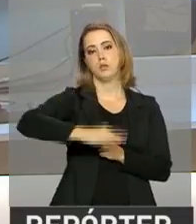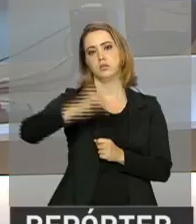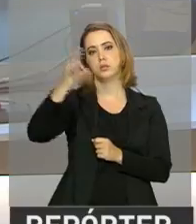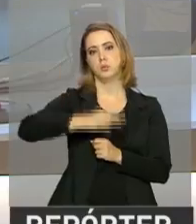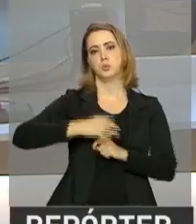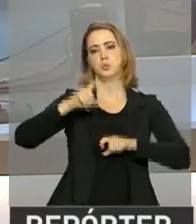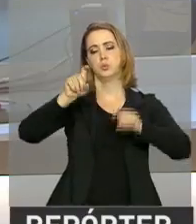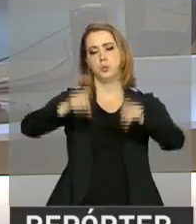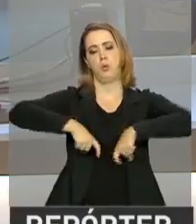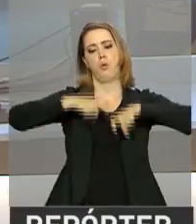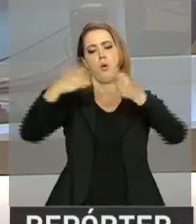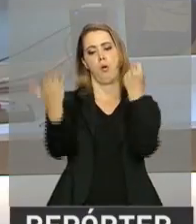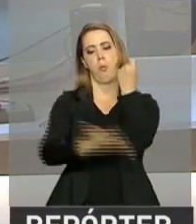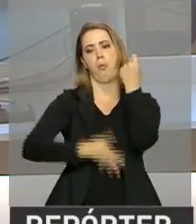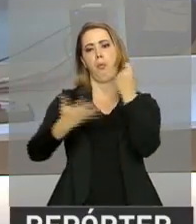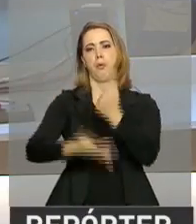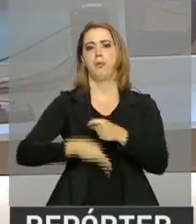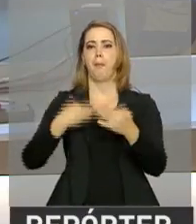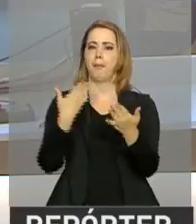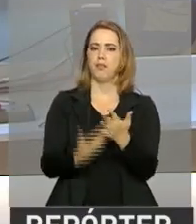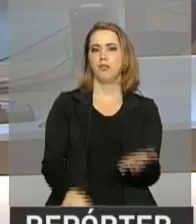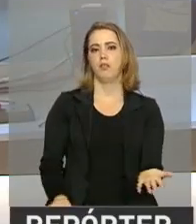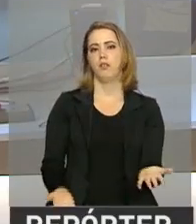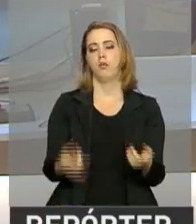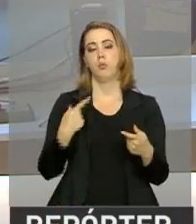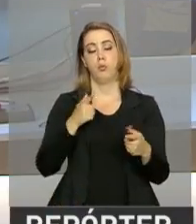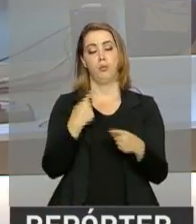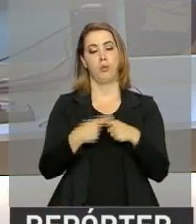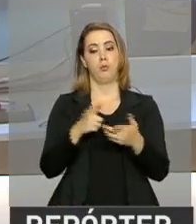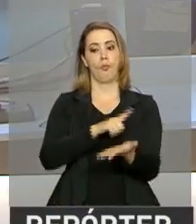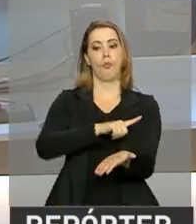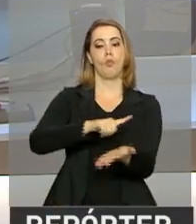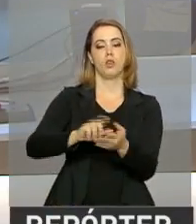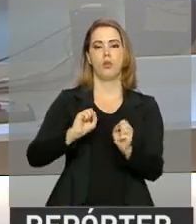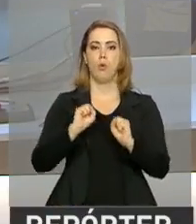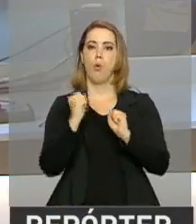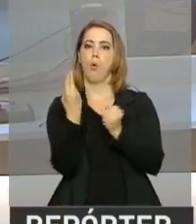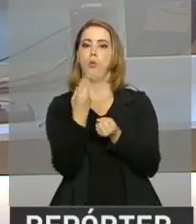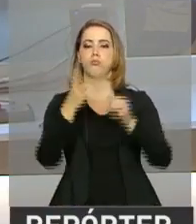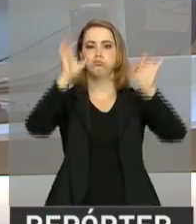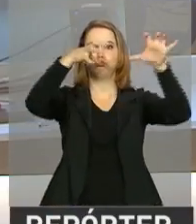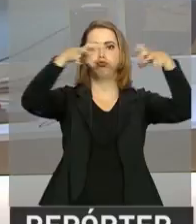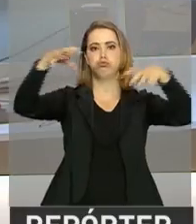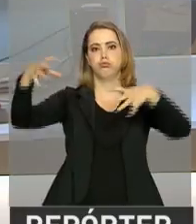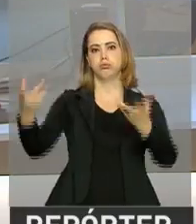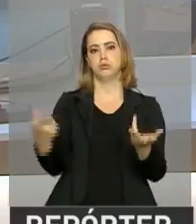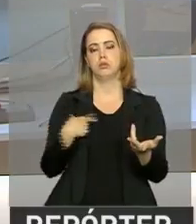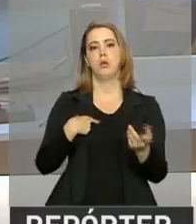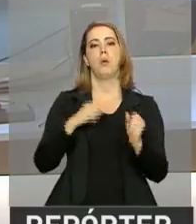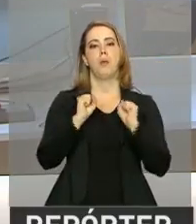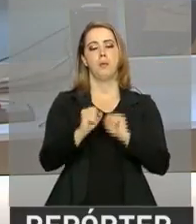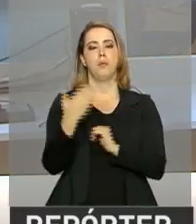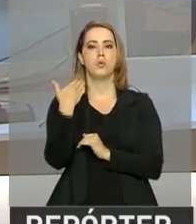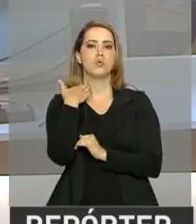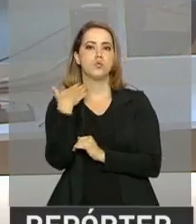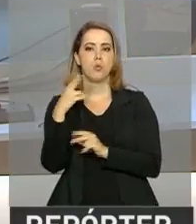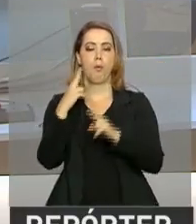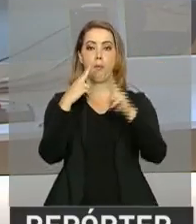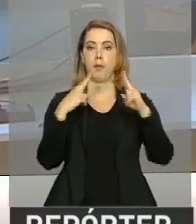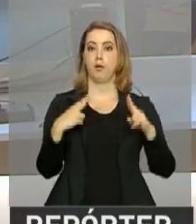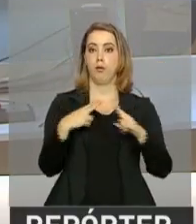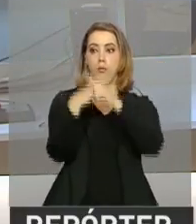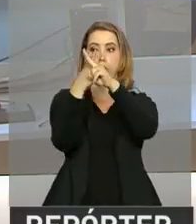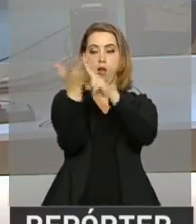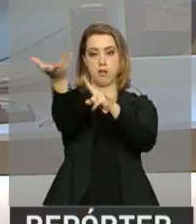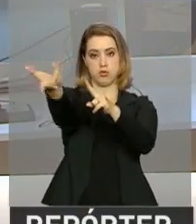da lavoura devido à seca ou excesso de chuva. O dinheiro pode ser sacado nas agências da Caixa Econômica Federal e lotéricas a partir